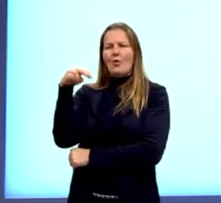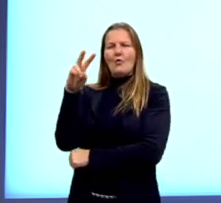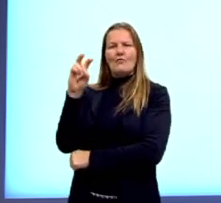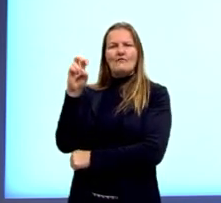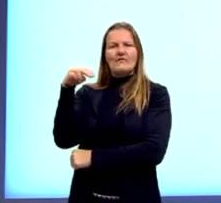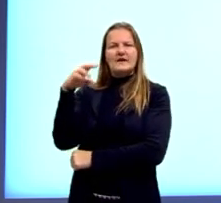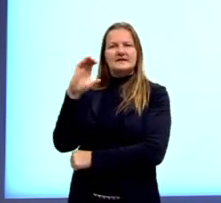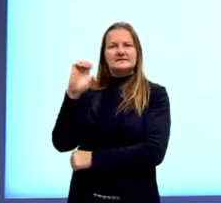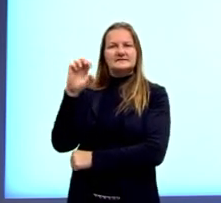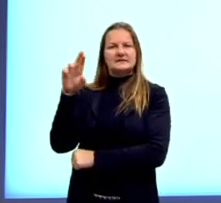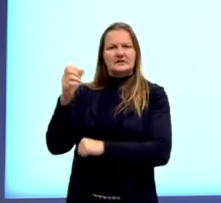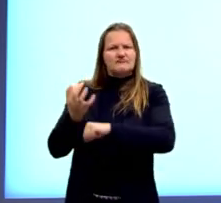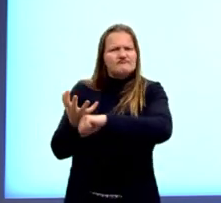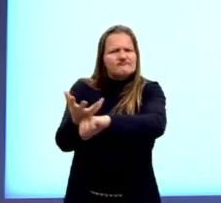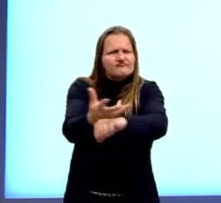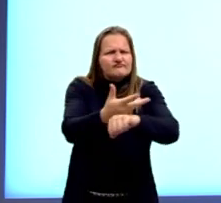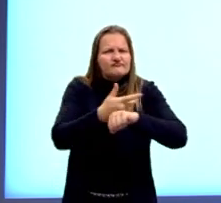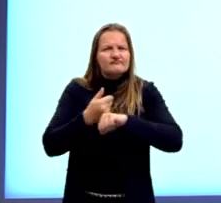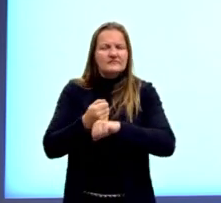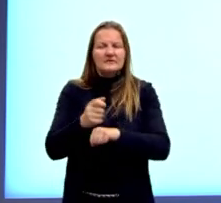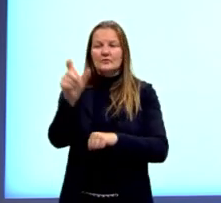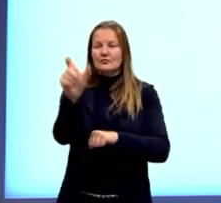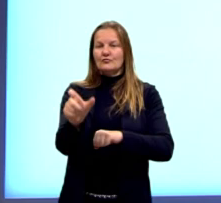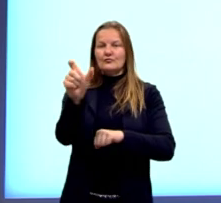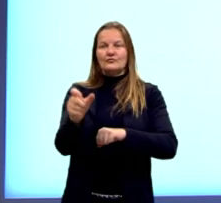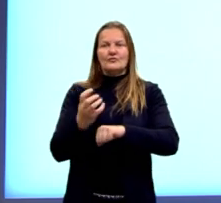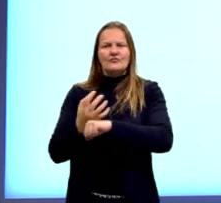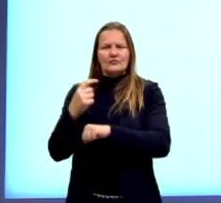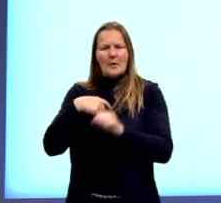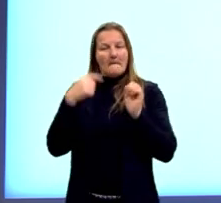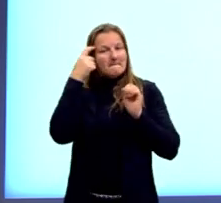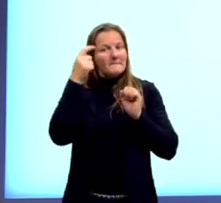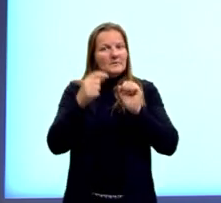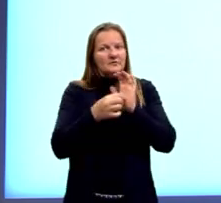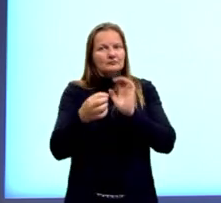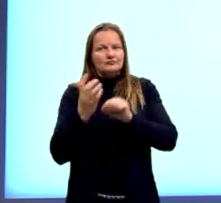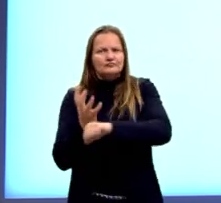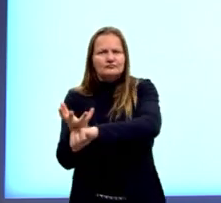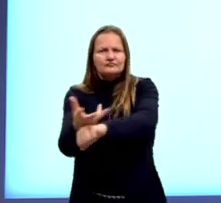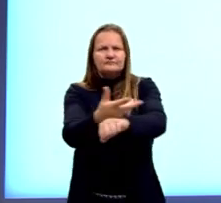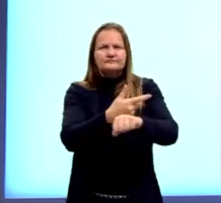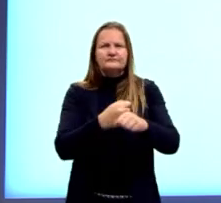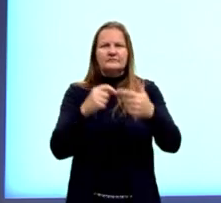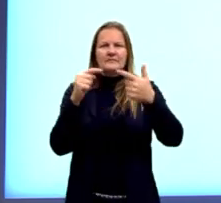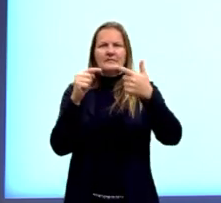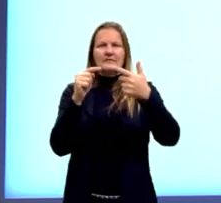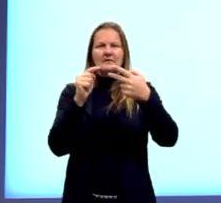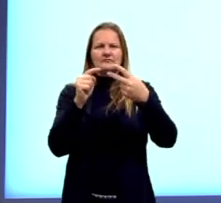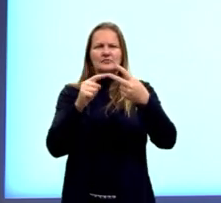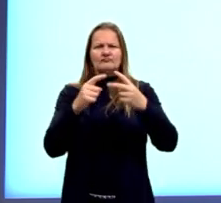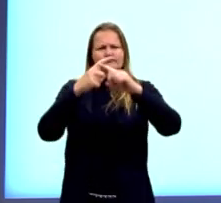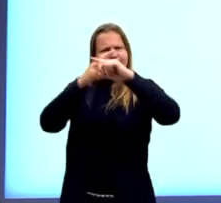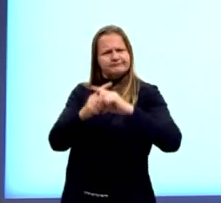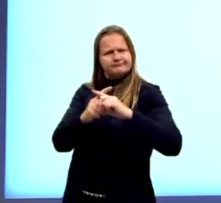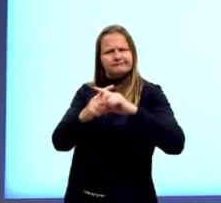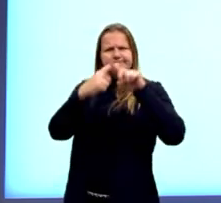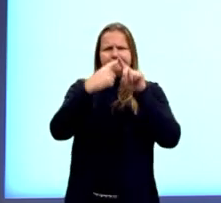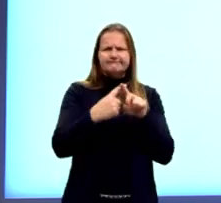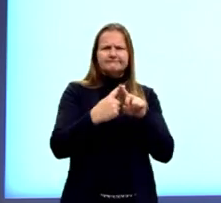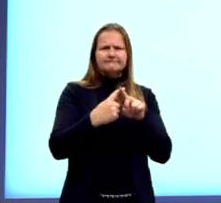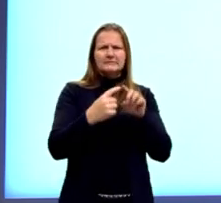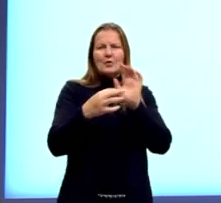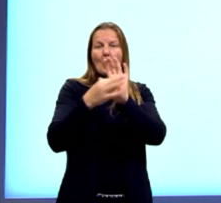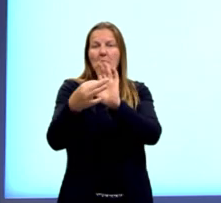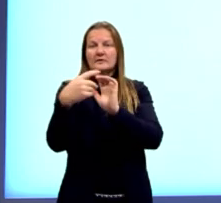gente tem que fazer com que o receptor né aceita o nosso ponto de vista segundo contestar uma